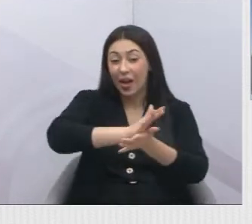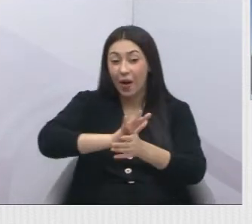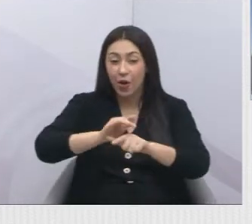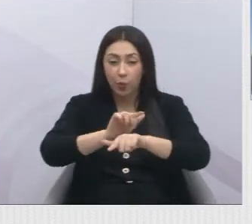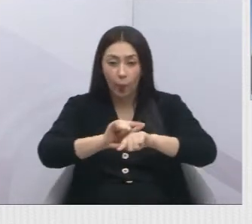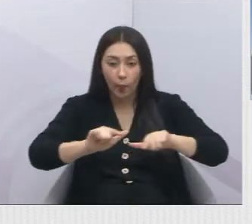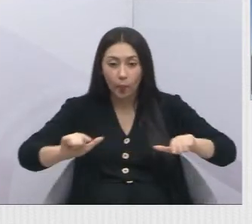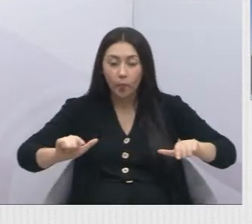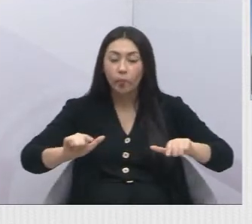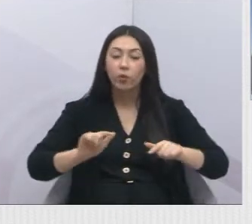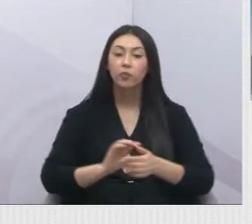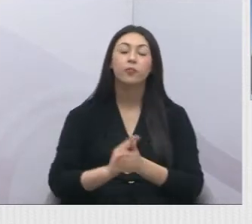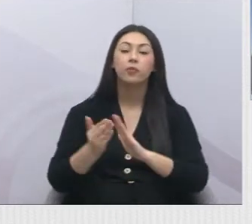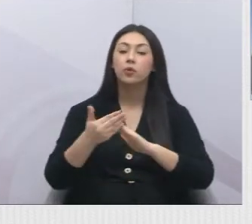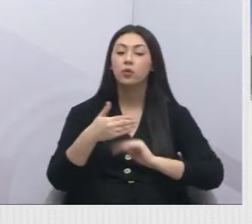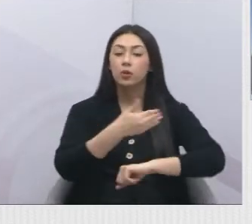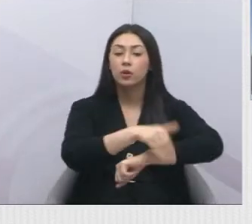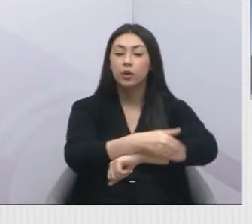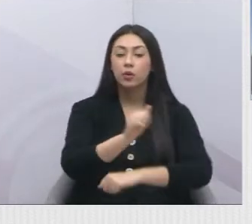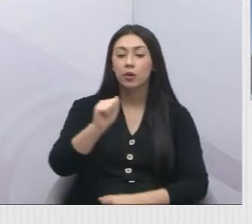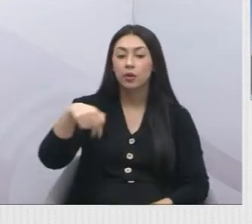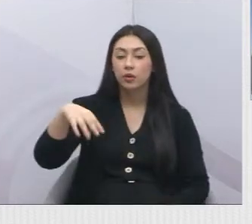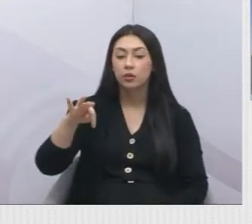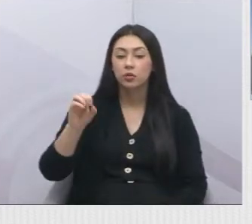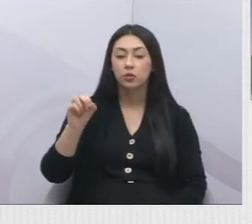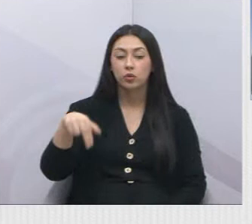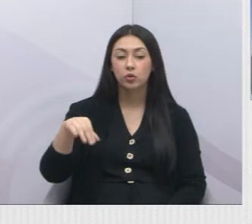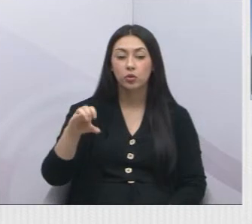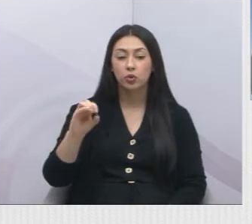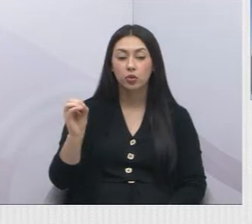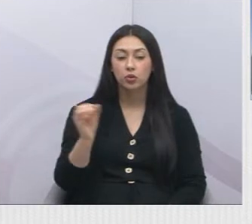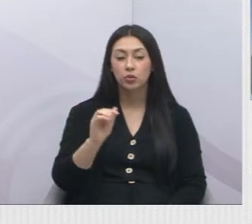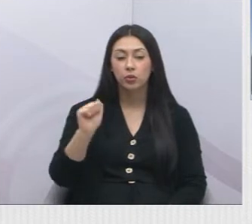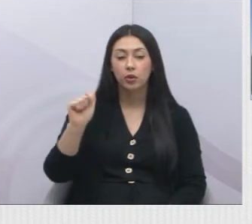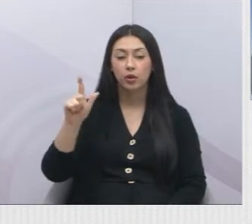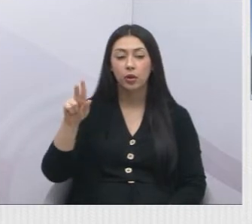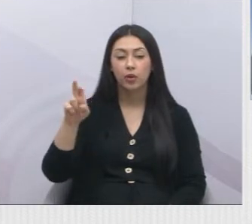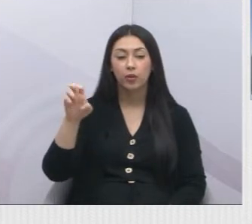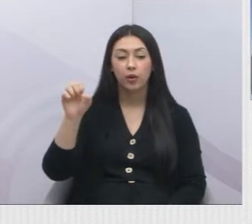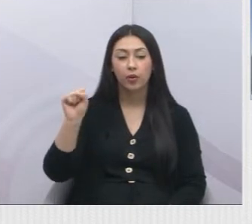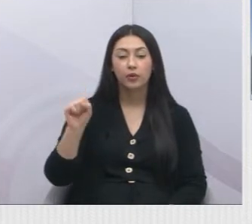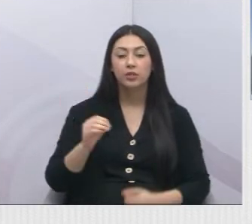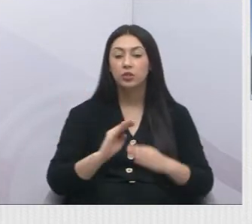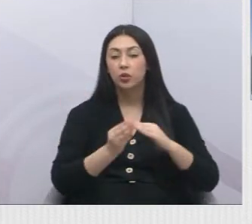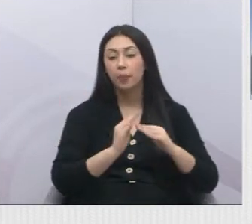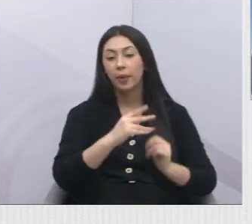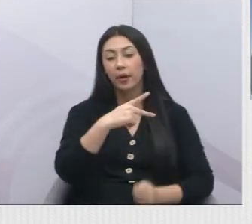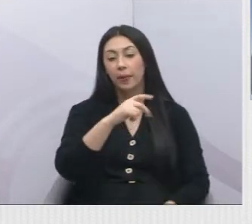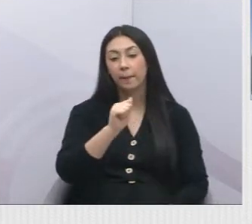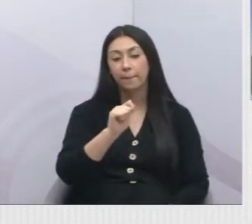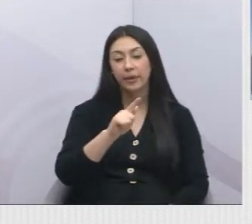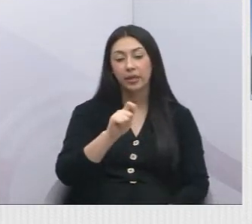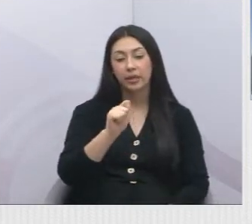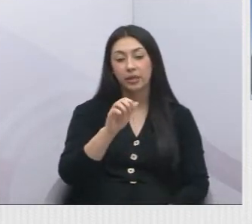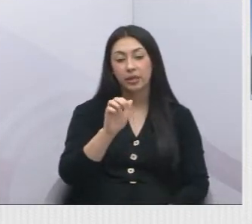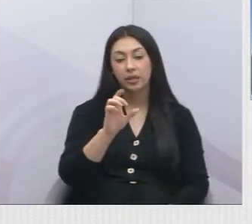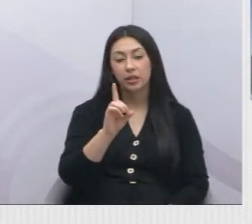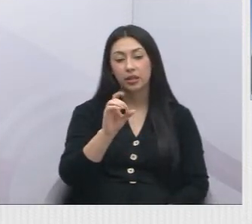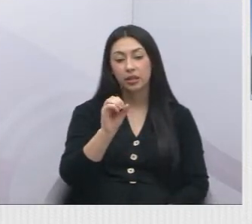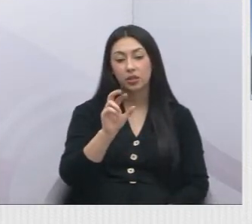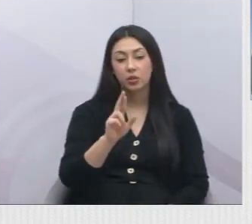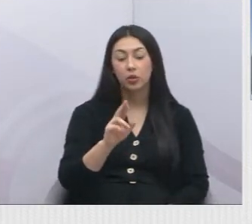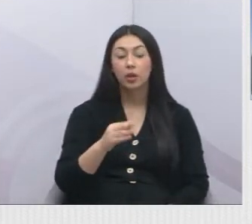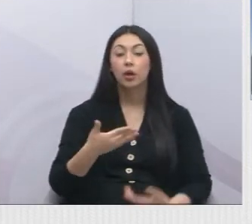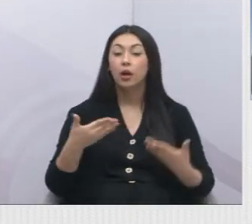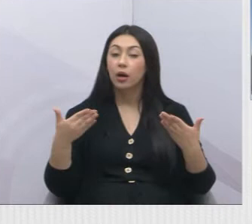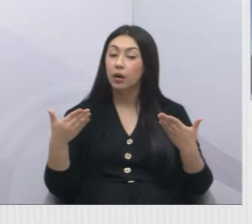ajudou lá na rua Antônio Alves, lá no Pagador Andrade, que estava um buraco imenso, com perigo, mas o